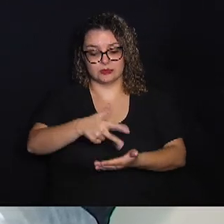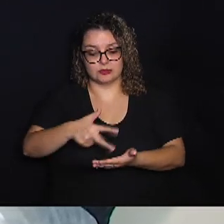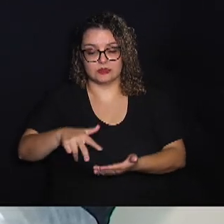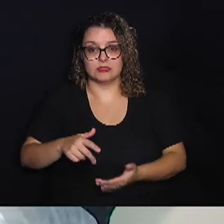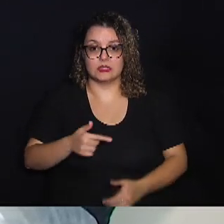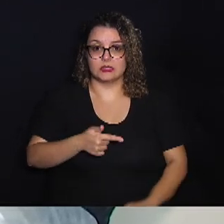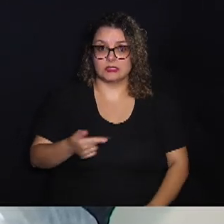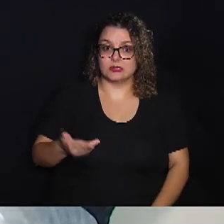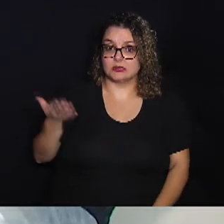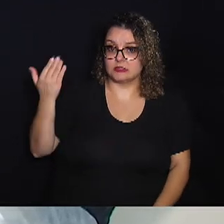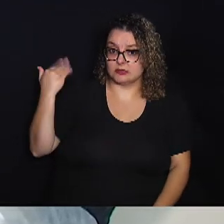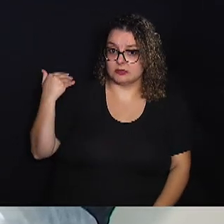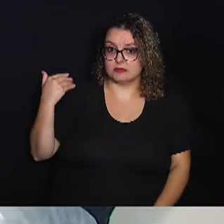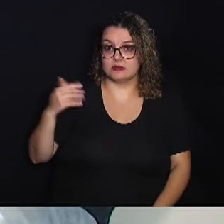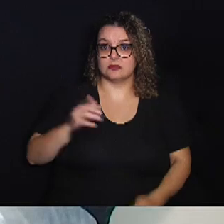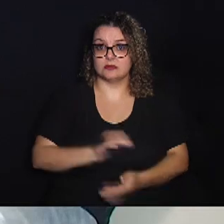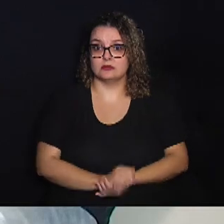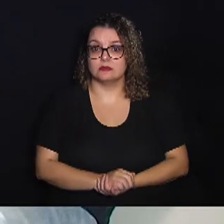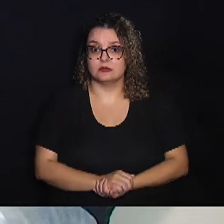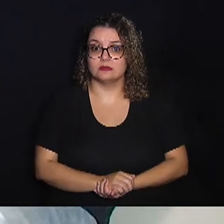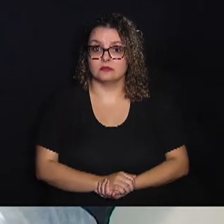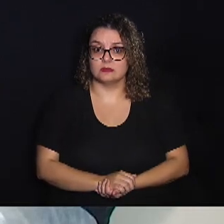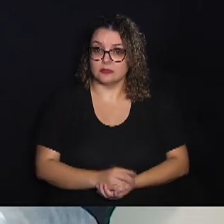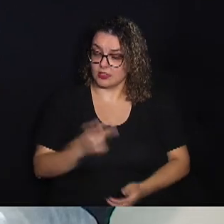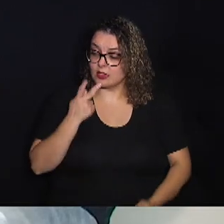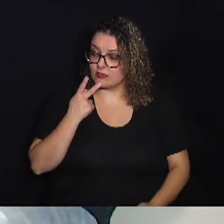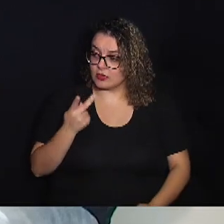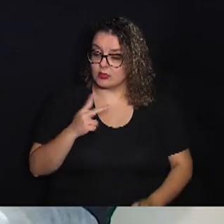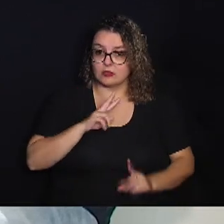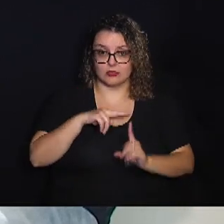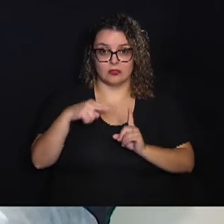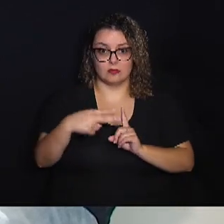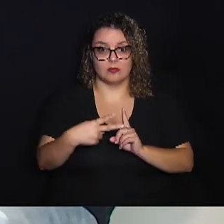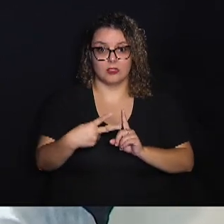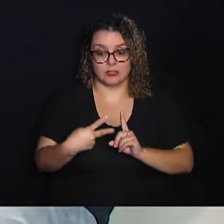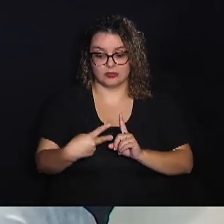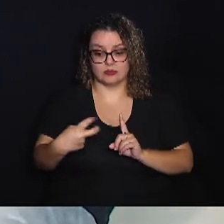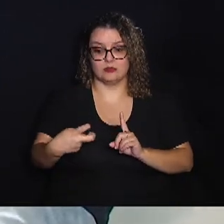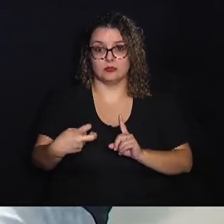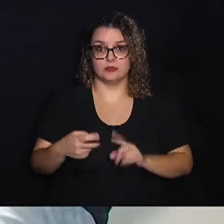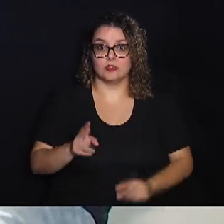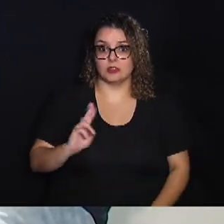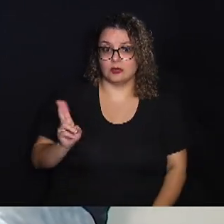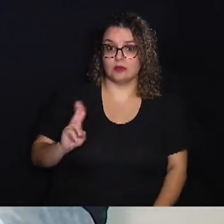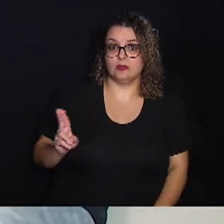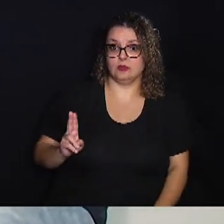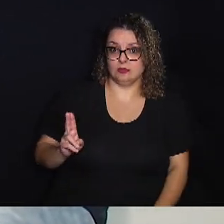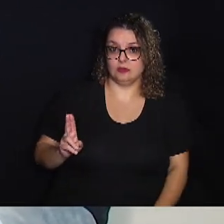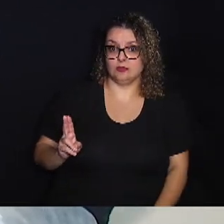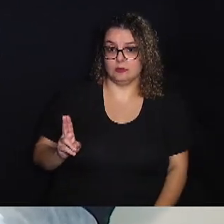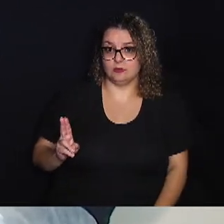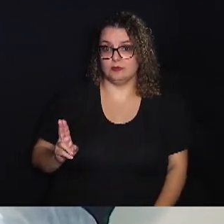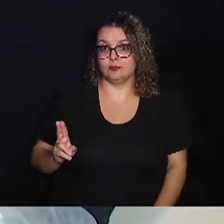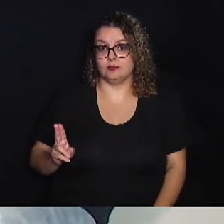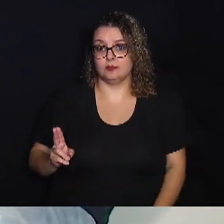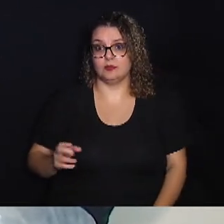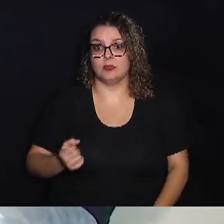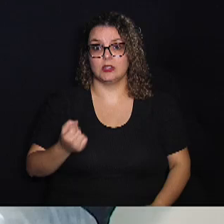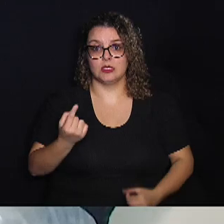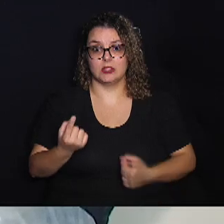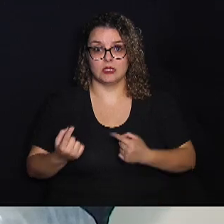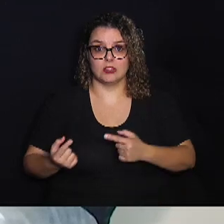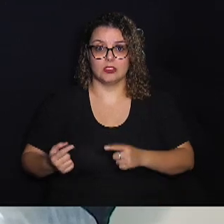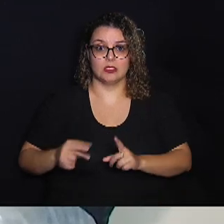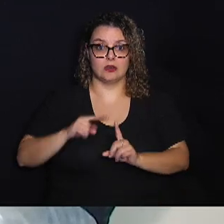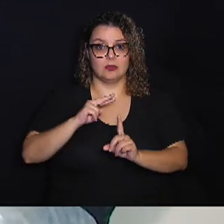semana passada. Então ele falou sobre o ponto de vista dele, porque o nome do espetáculo era em algum ponto de